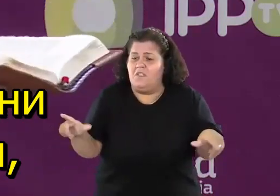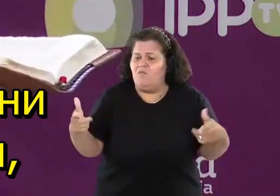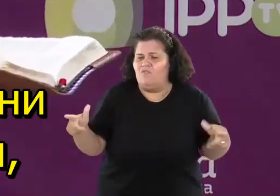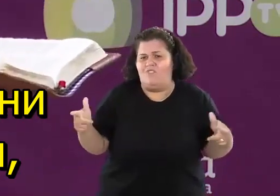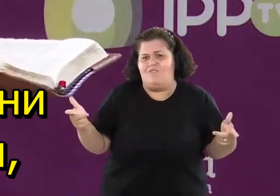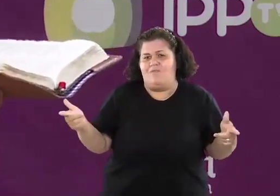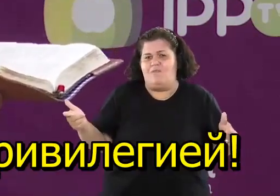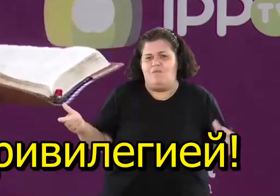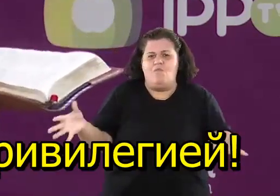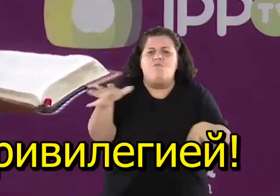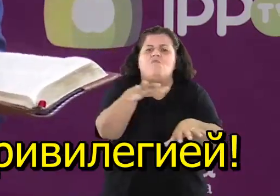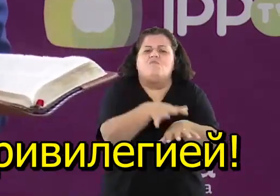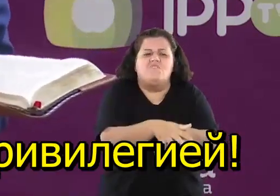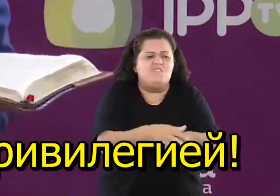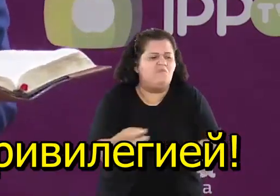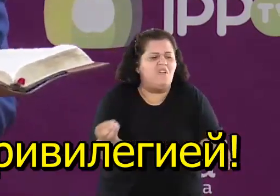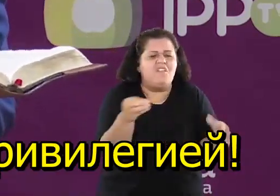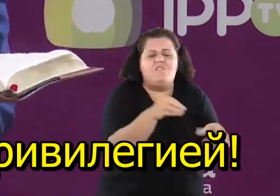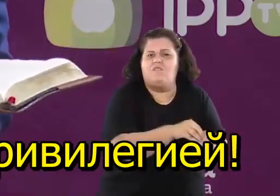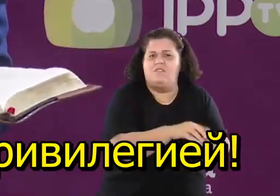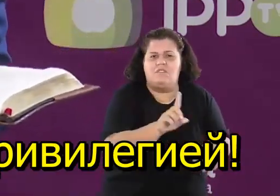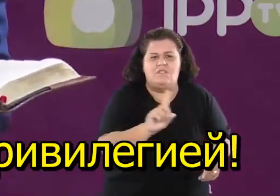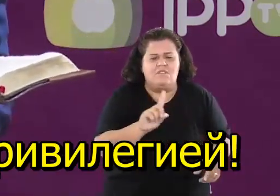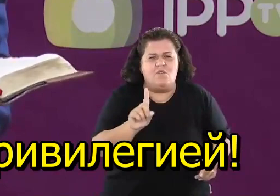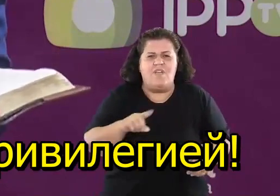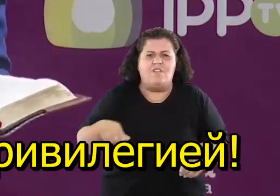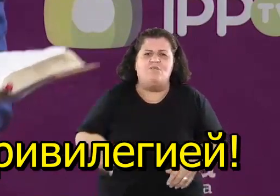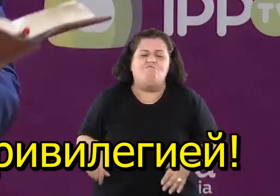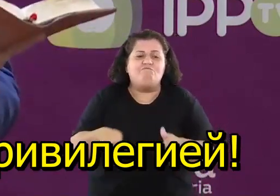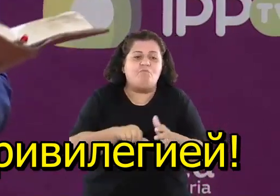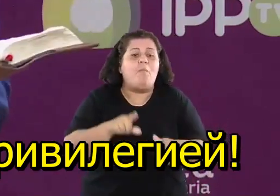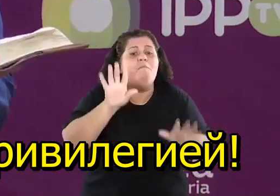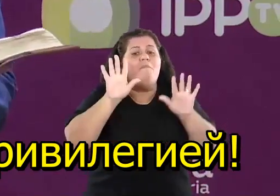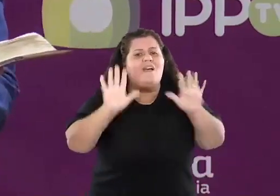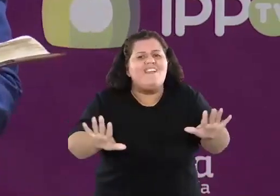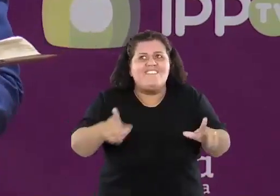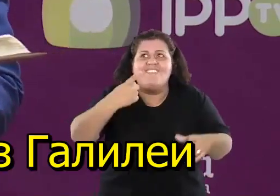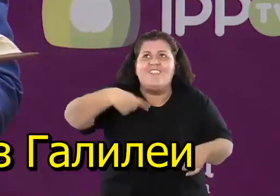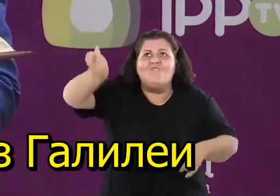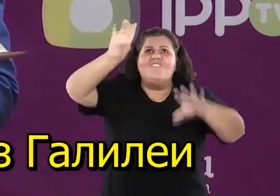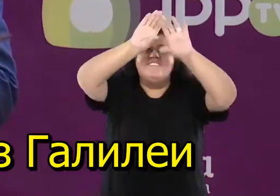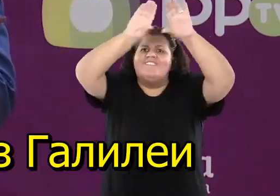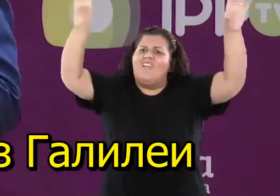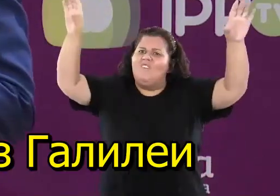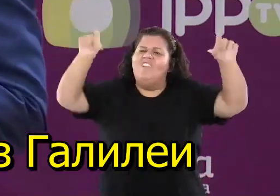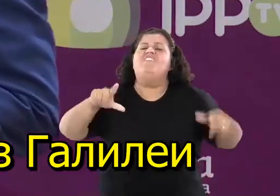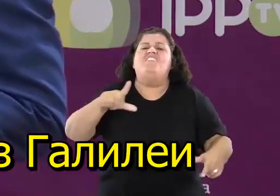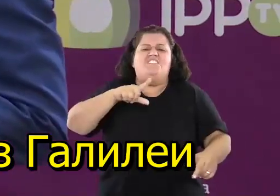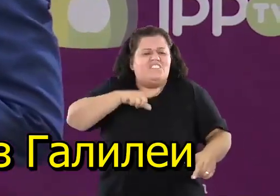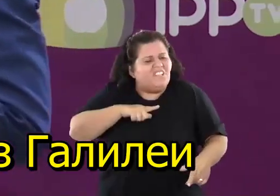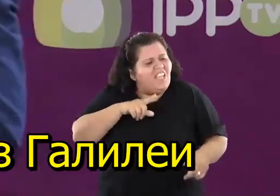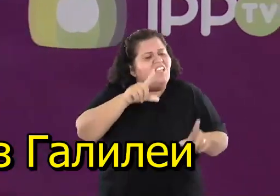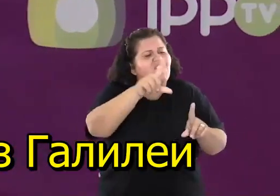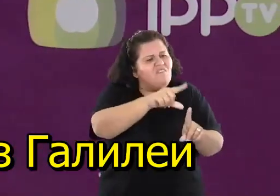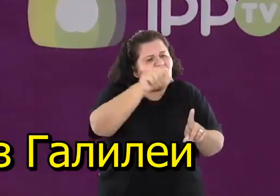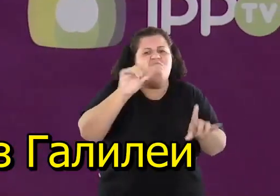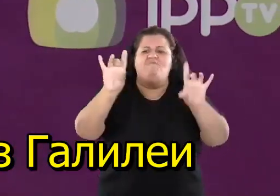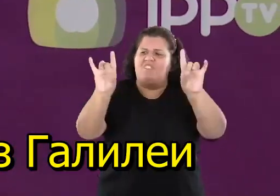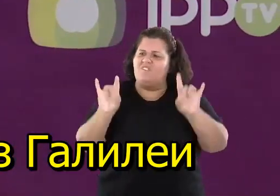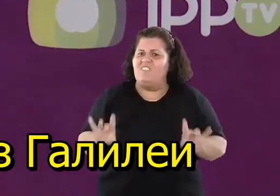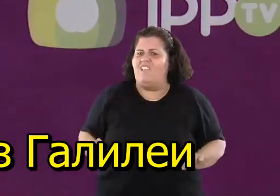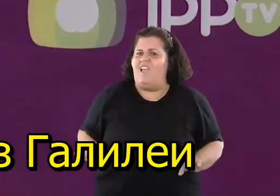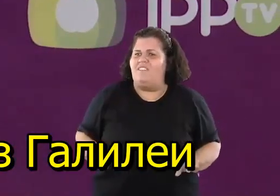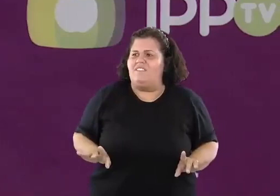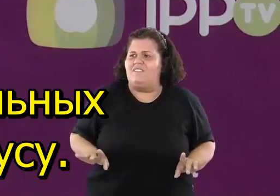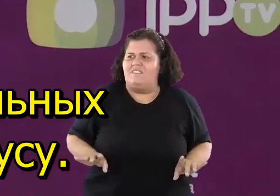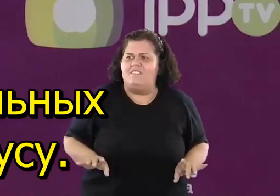homens, mas são recebidas com prioridade no reino de Deus. Até porque essas mulheres da